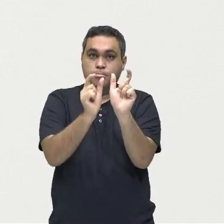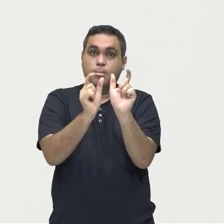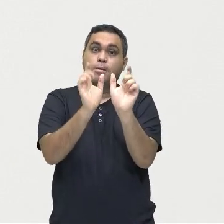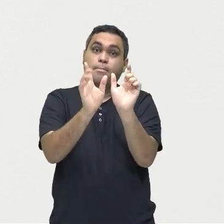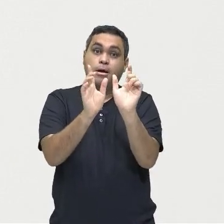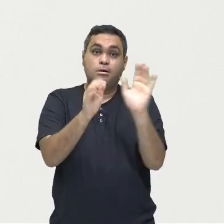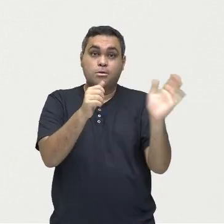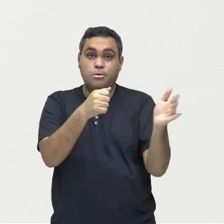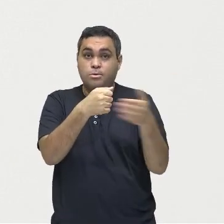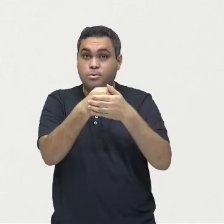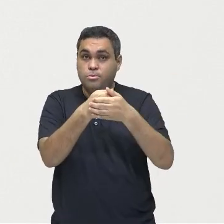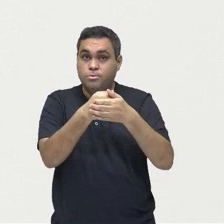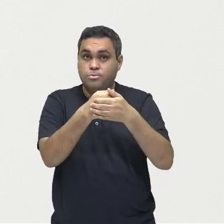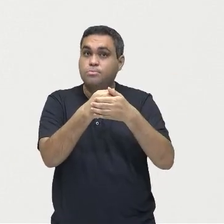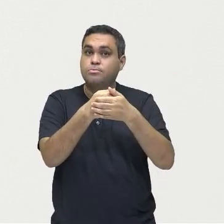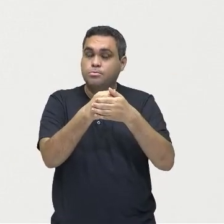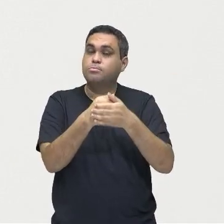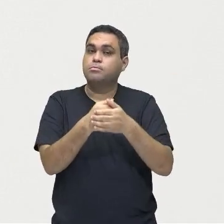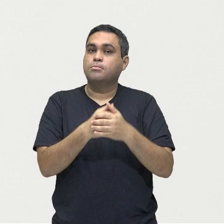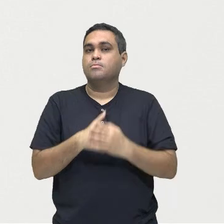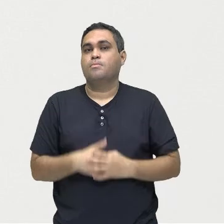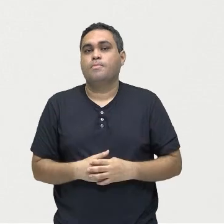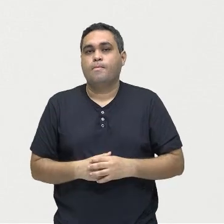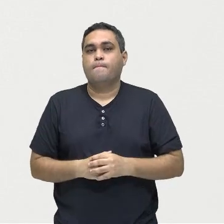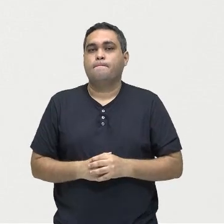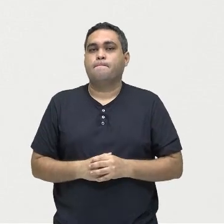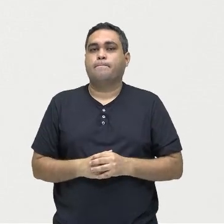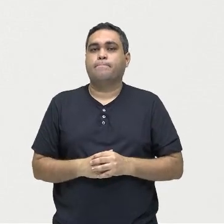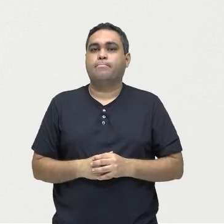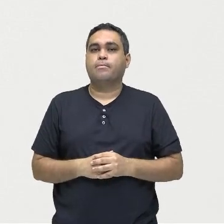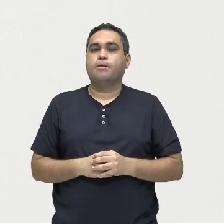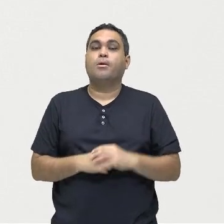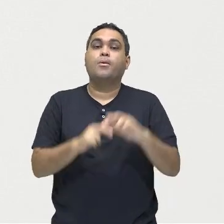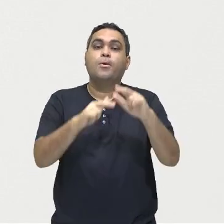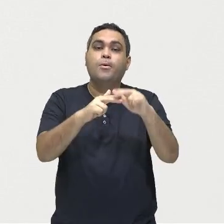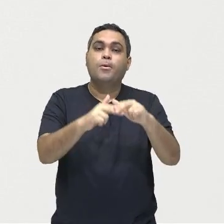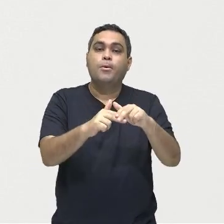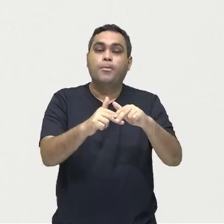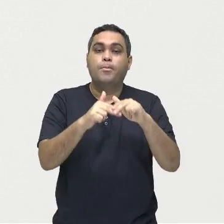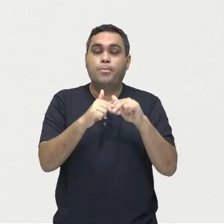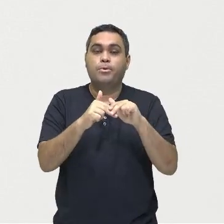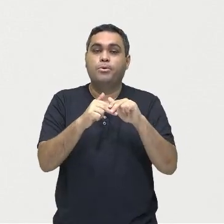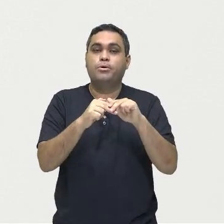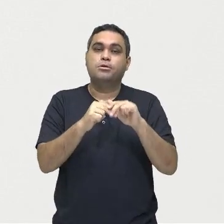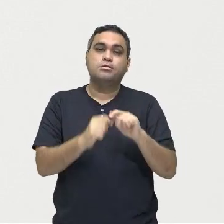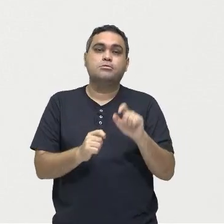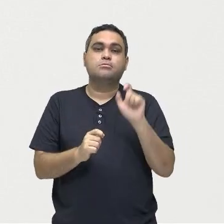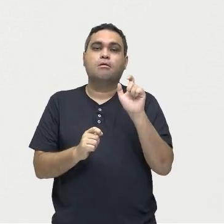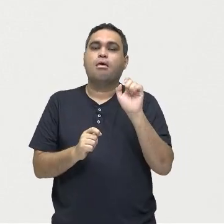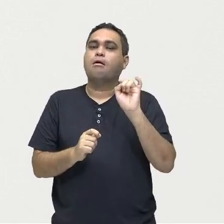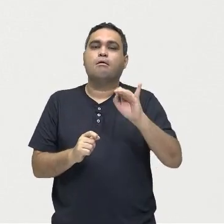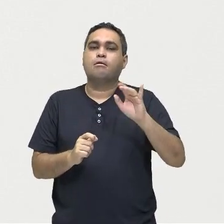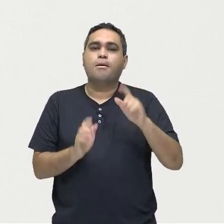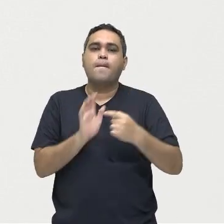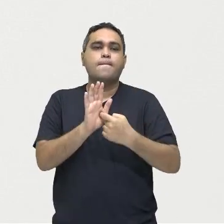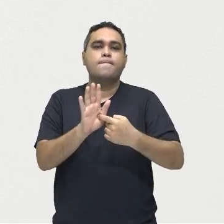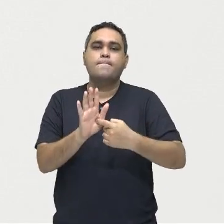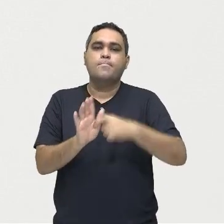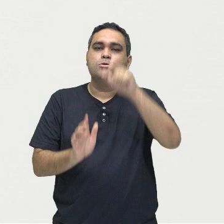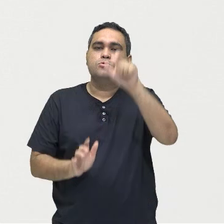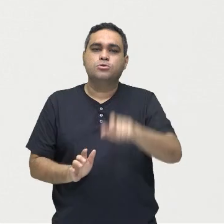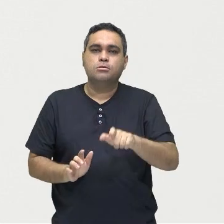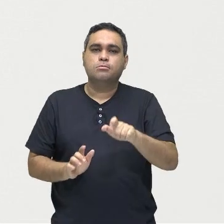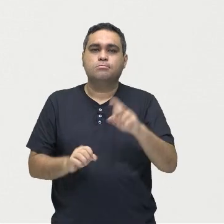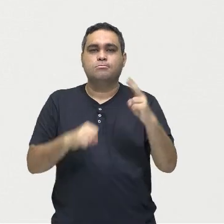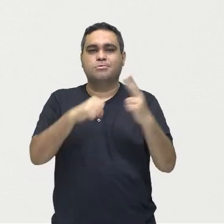ocultos, né? Porque quem faz justamente a determinação desse sujeito é o